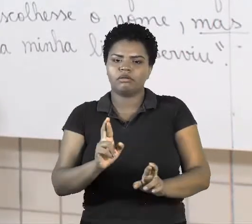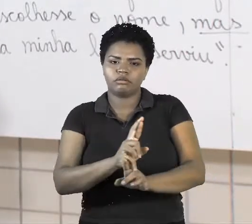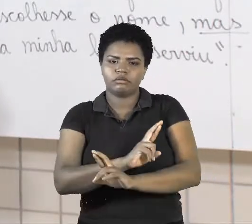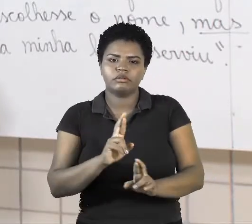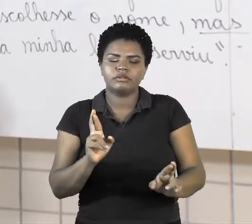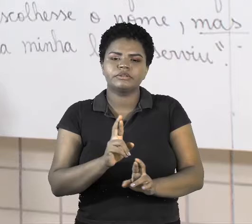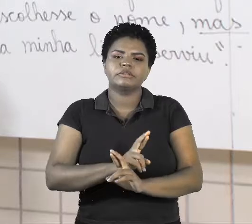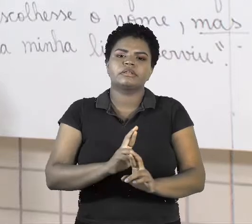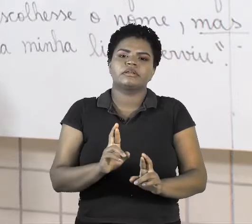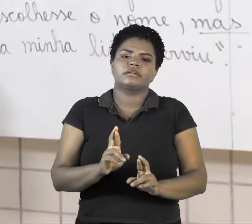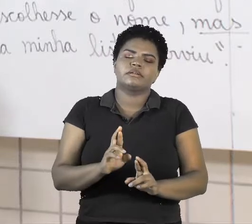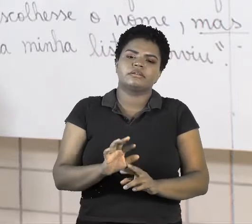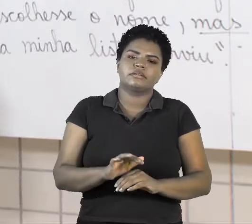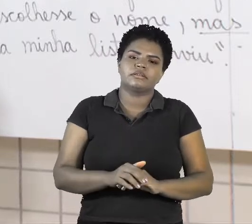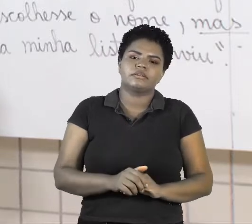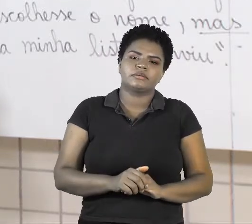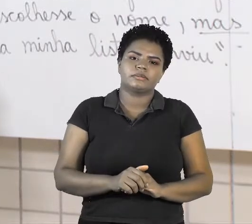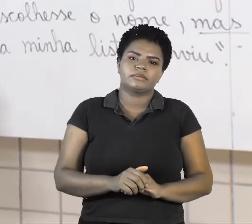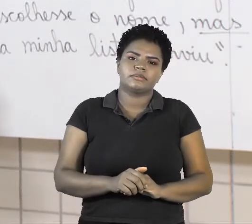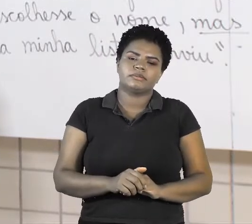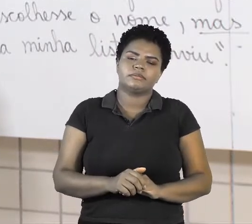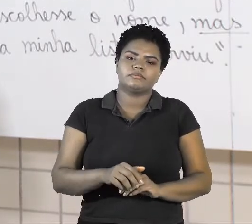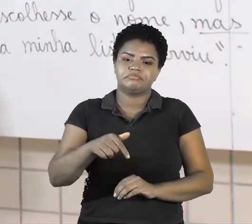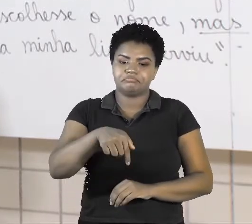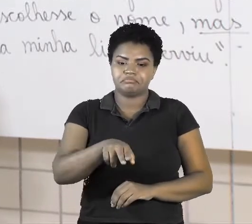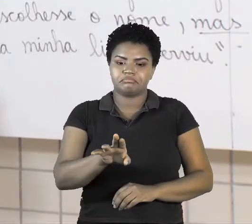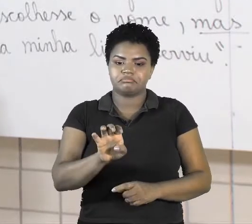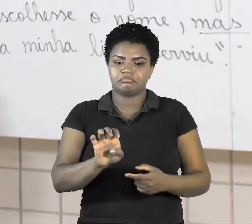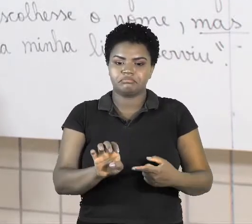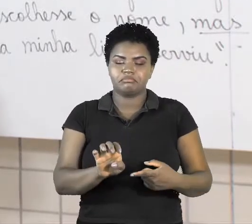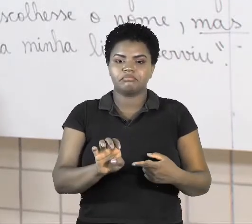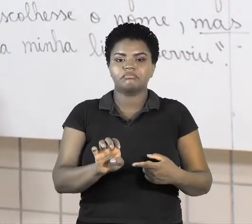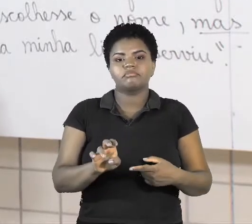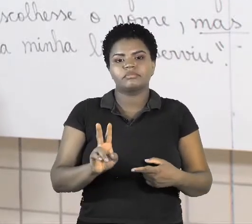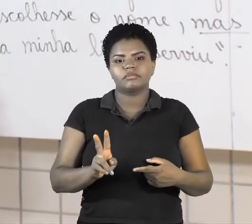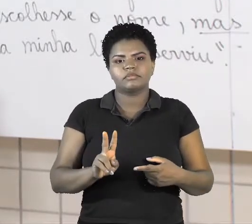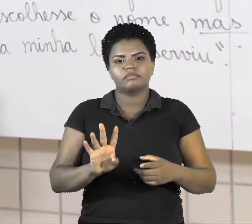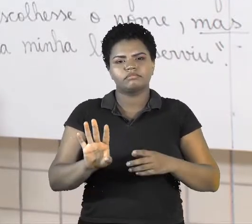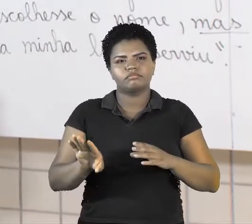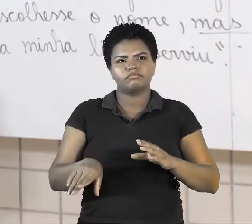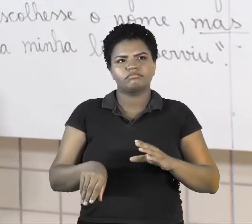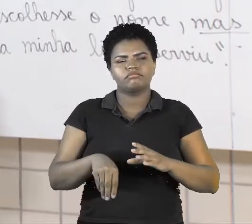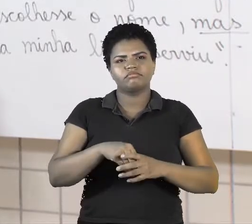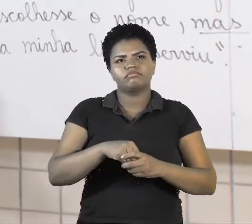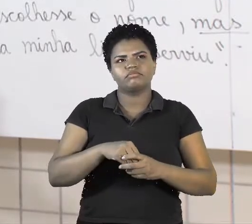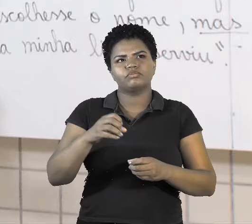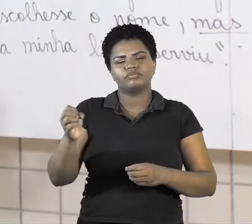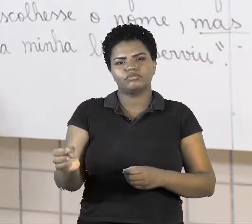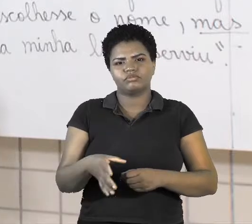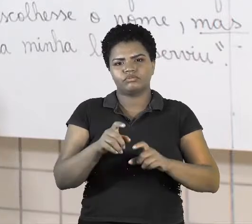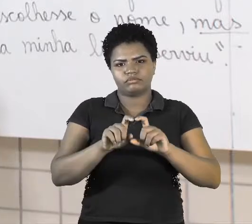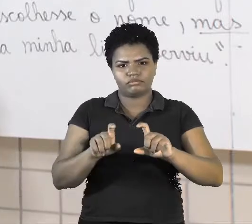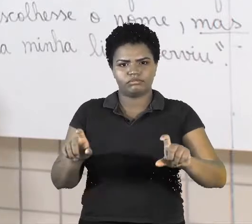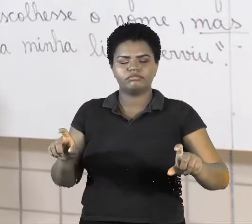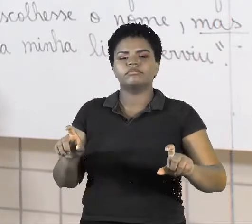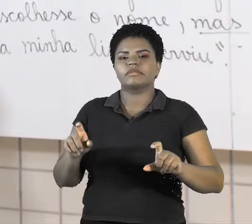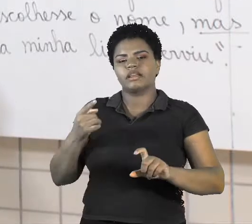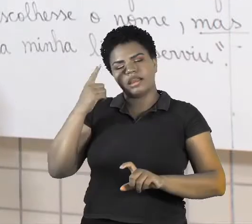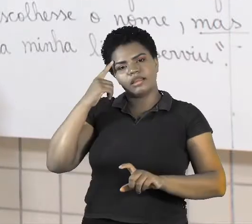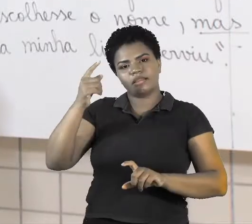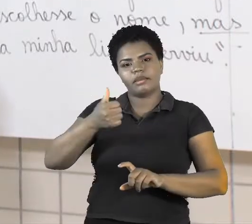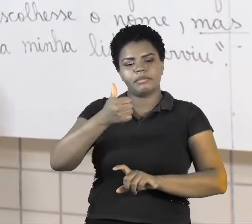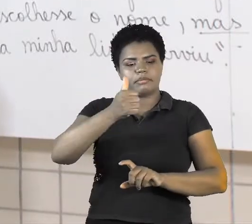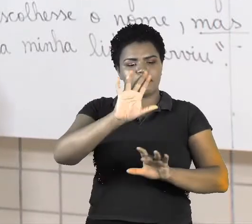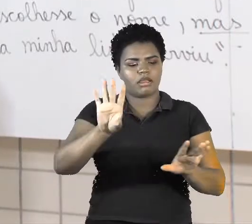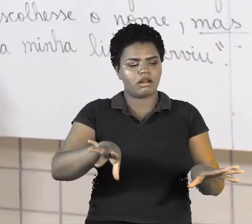né? Quando o que é utilizado, ele sempre introduz uma nova oração que é relacionada à ideia da primeira,